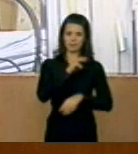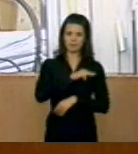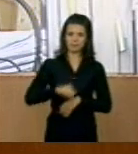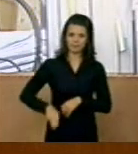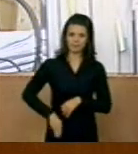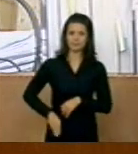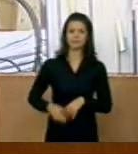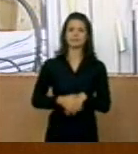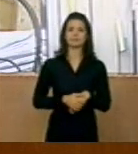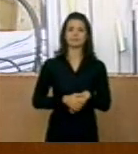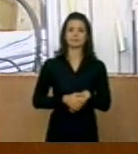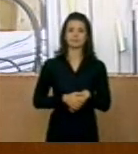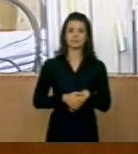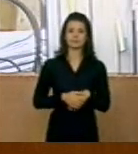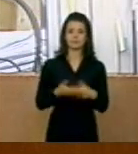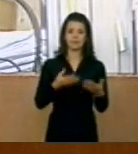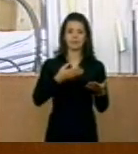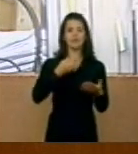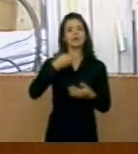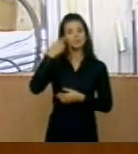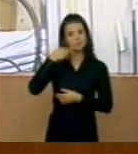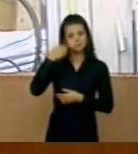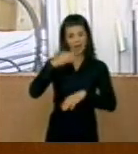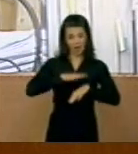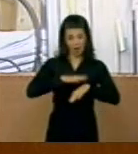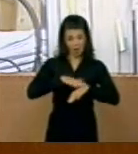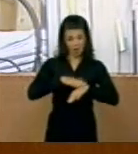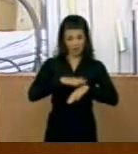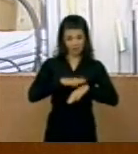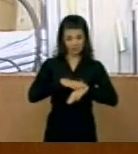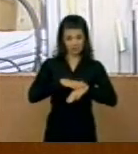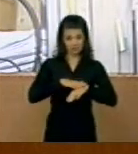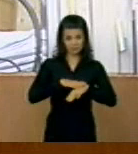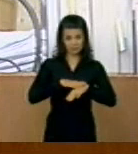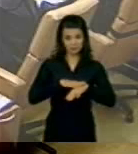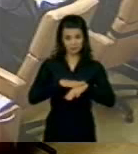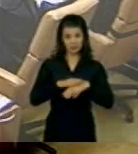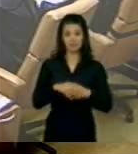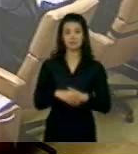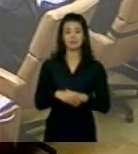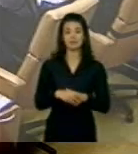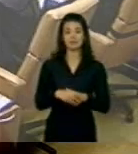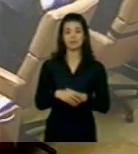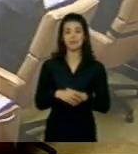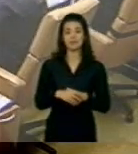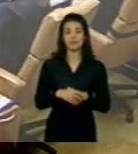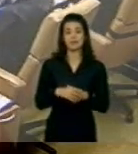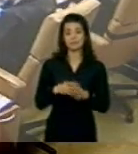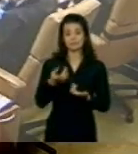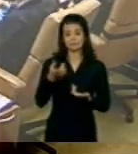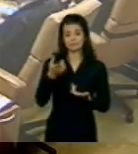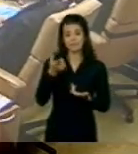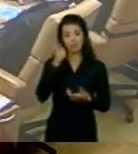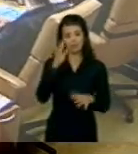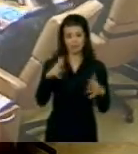à senhora procuradora-geral e aos senhores advogados que, em razão da hora e para não suspender o voto no meio do ministro Alexandre de